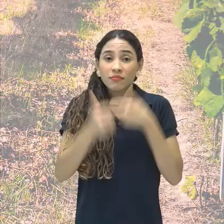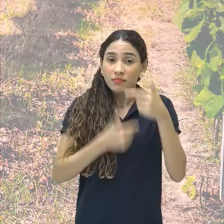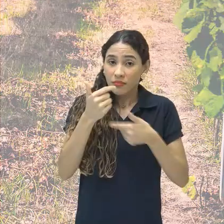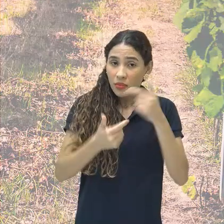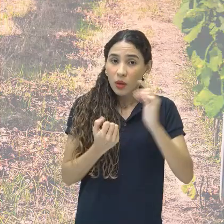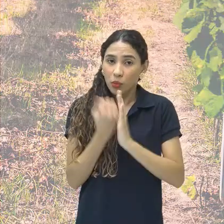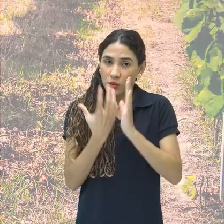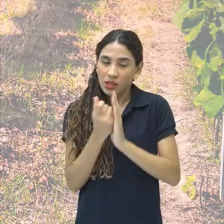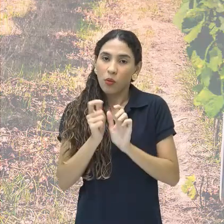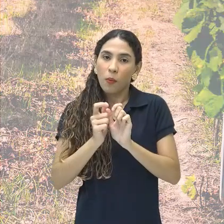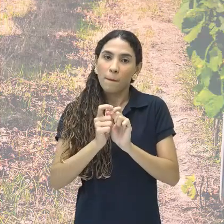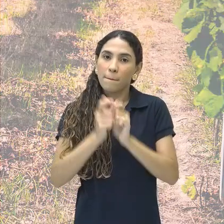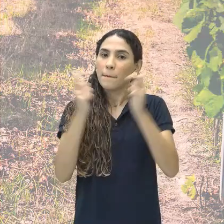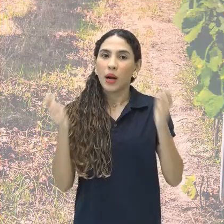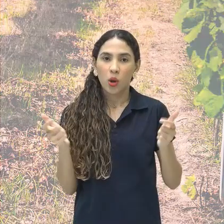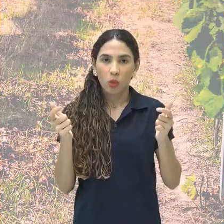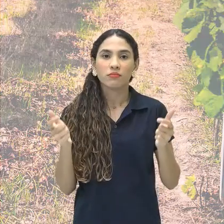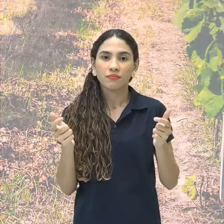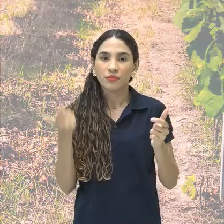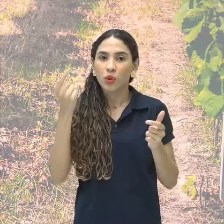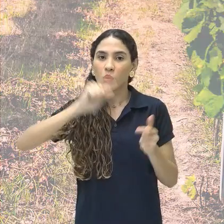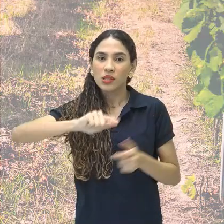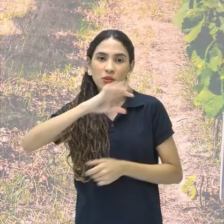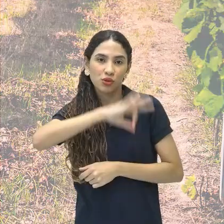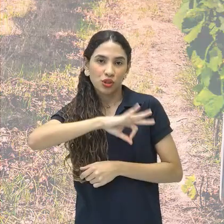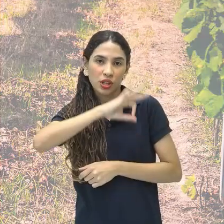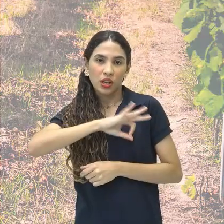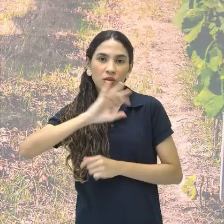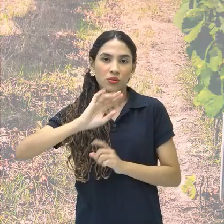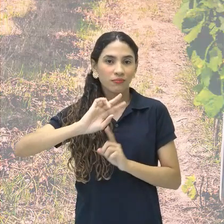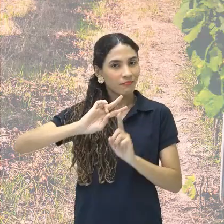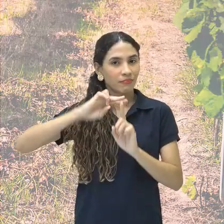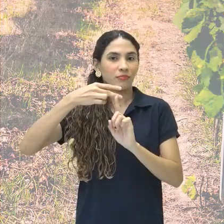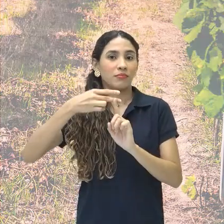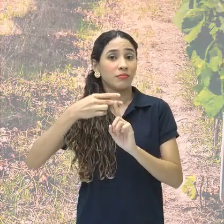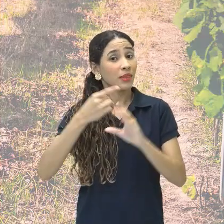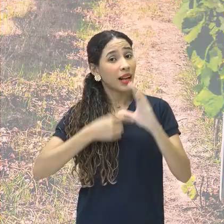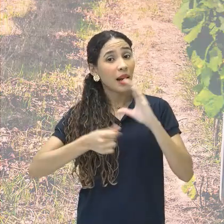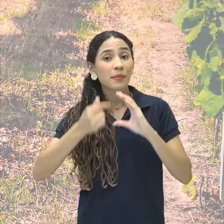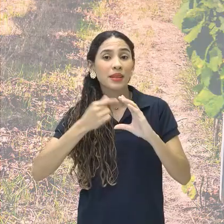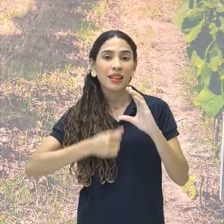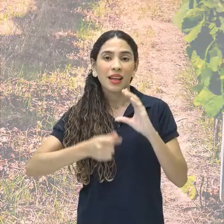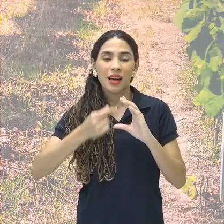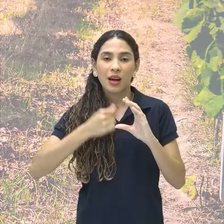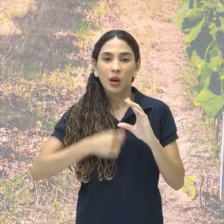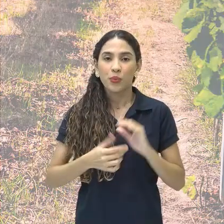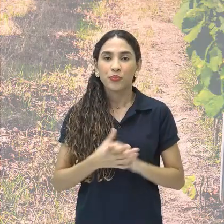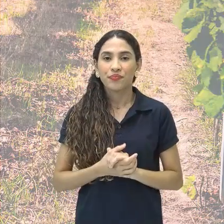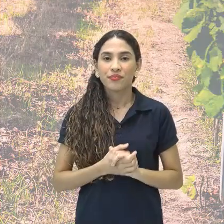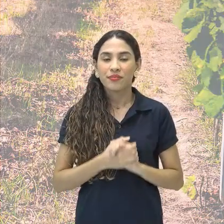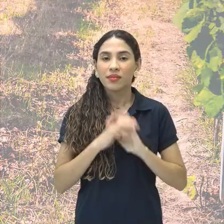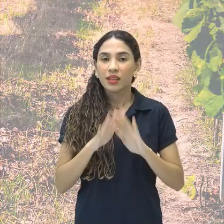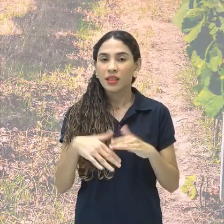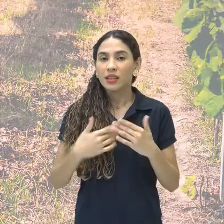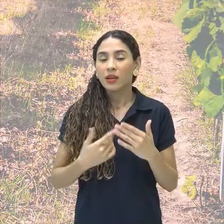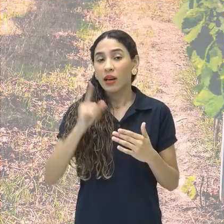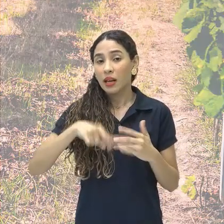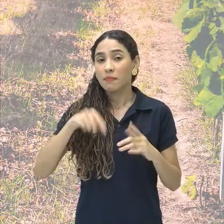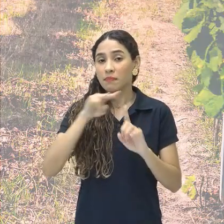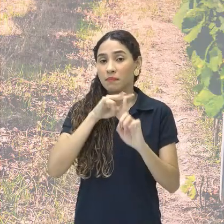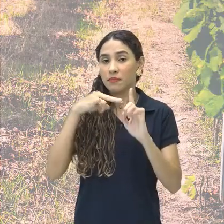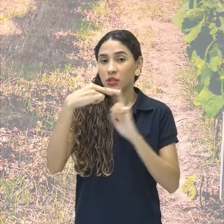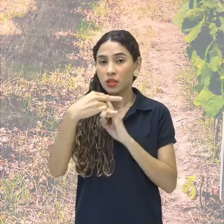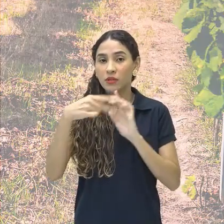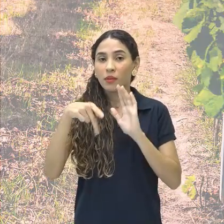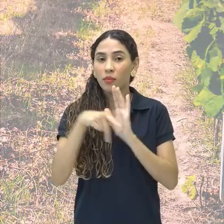na produção maior, né, para ganhar um dinheirinho a mais. Capital. Então, esse foi o olhar